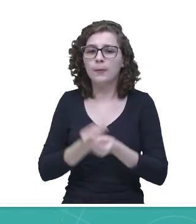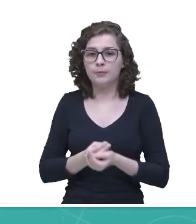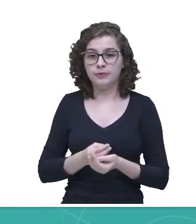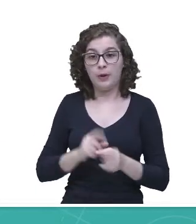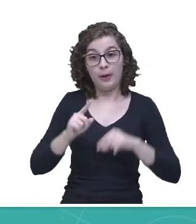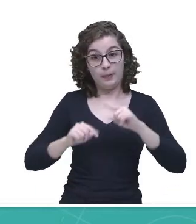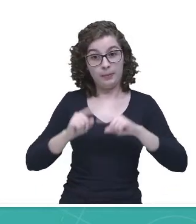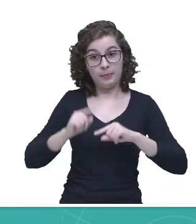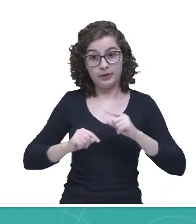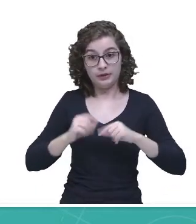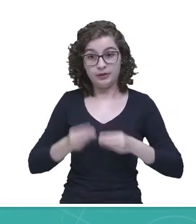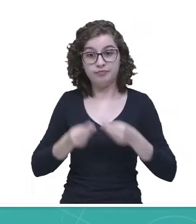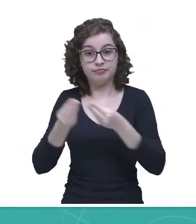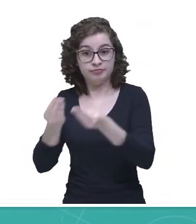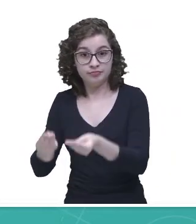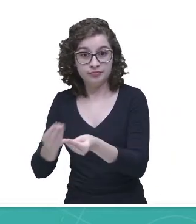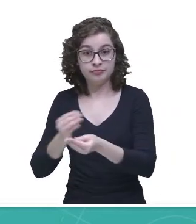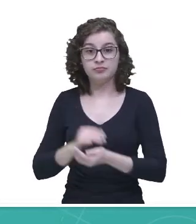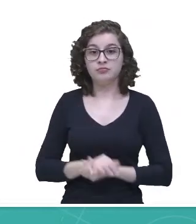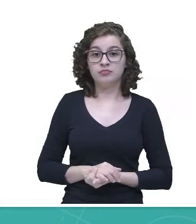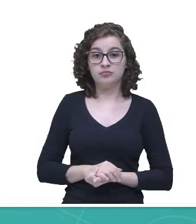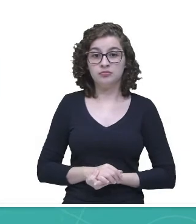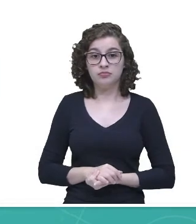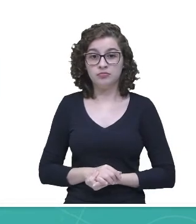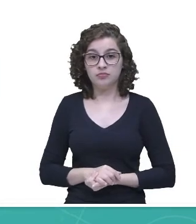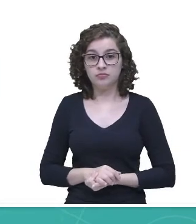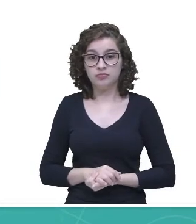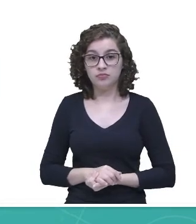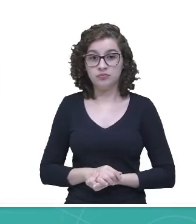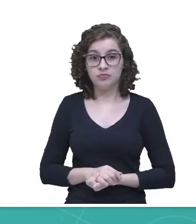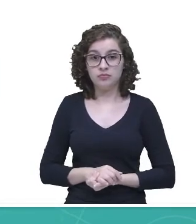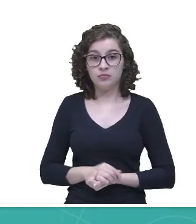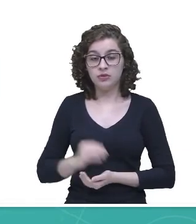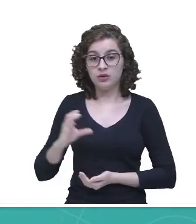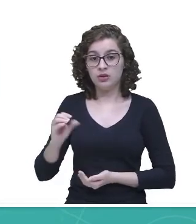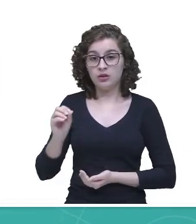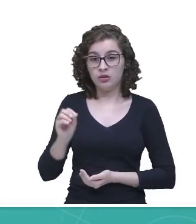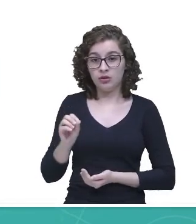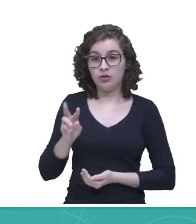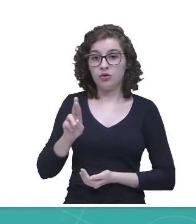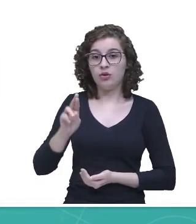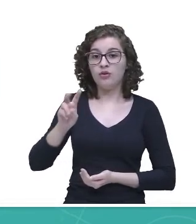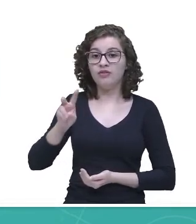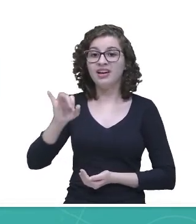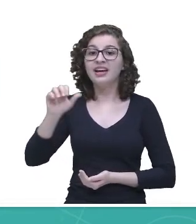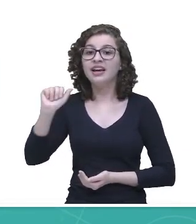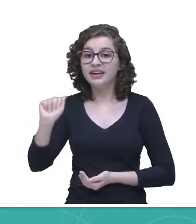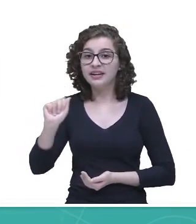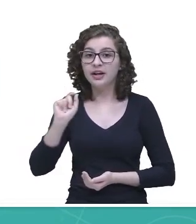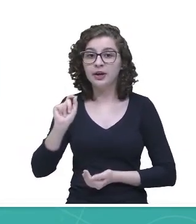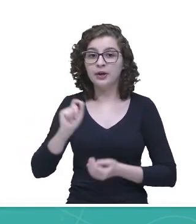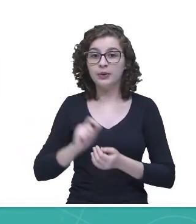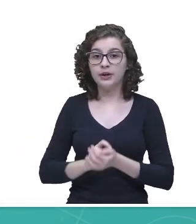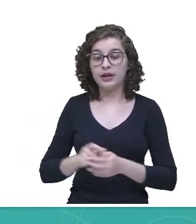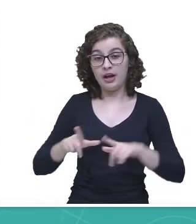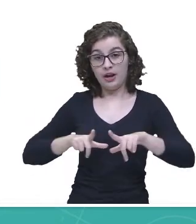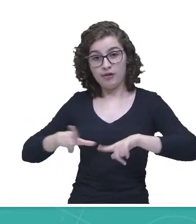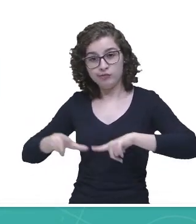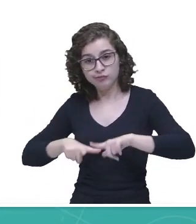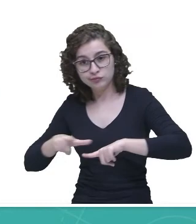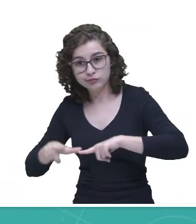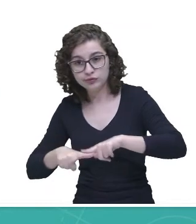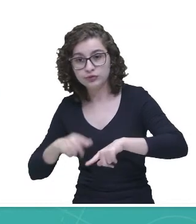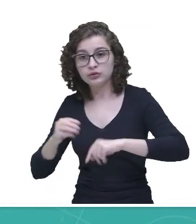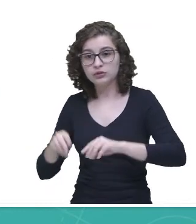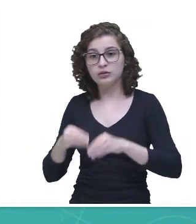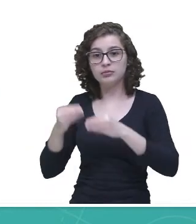que consistia no trabalho dos servos no manso senhorial, alguns dias da semana. E olha que eu trouxe para